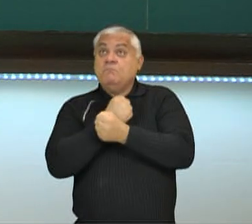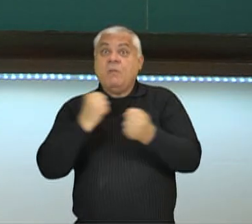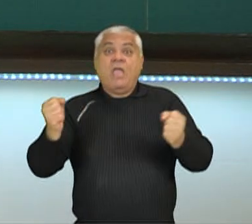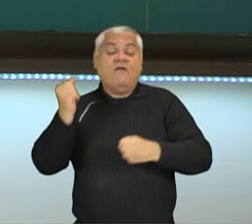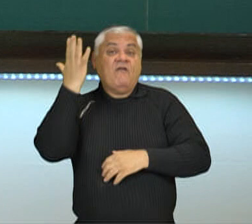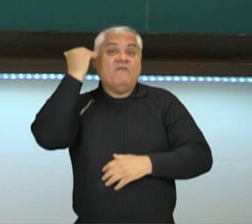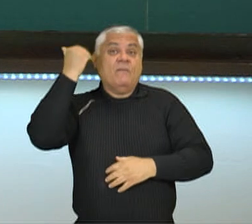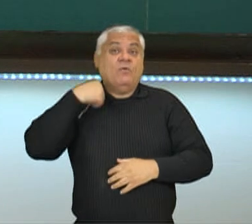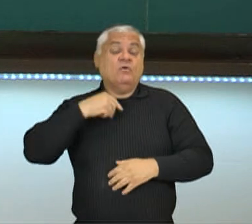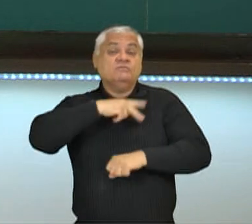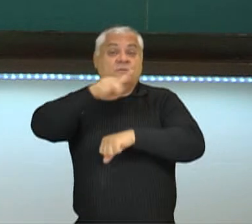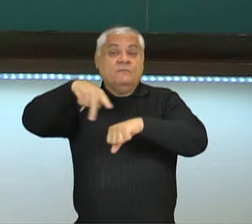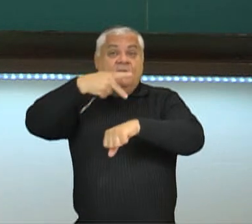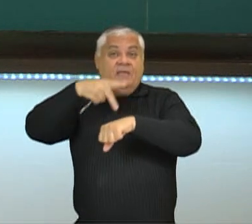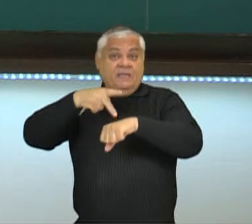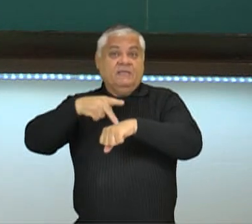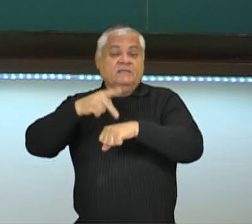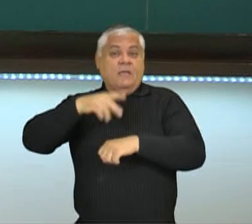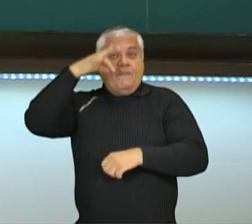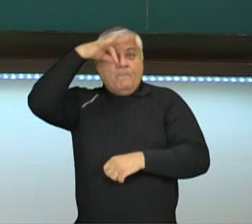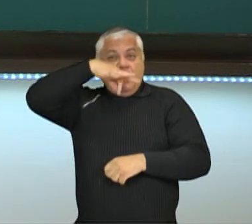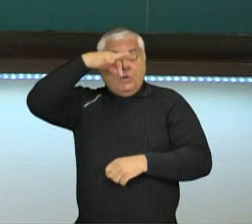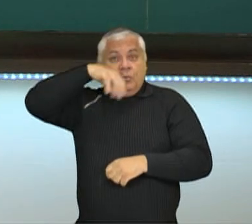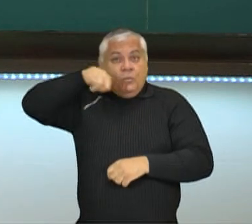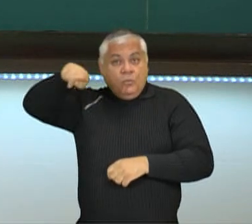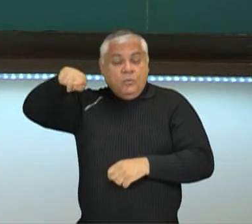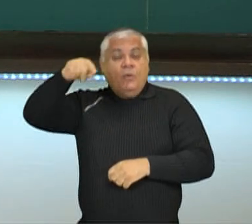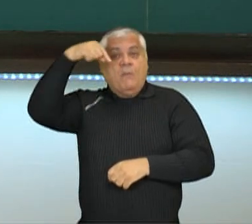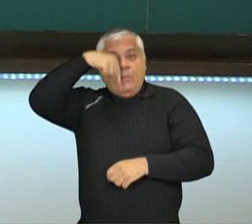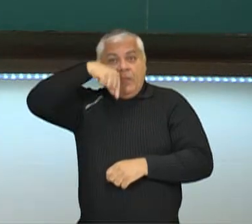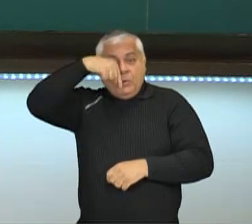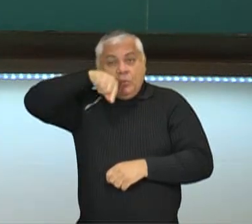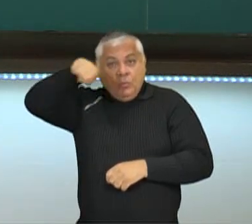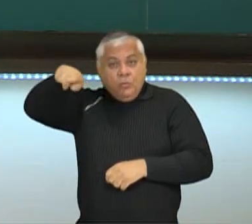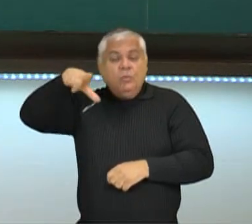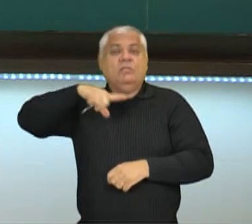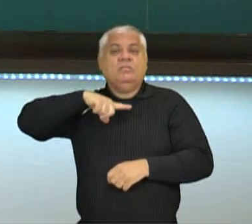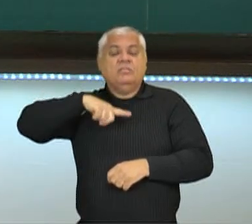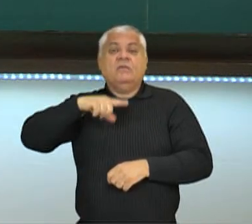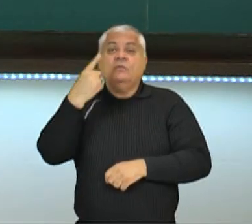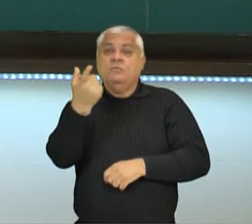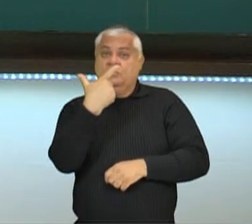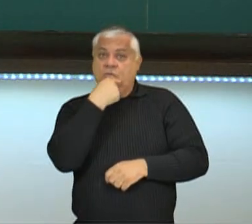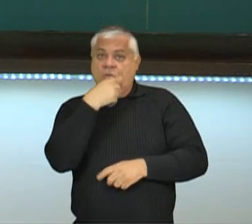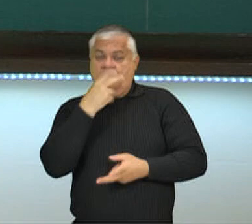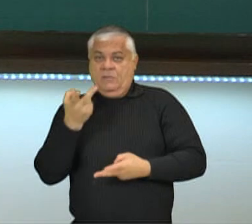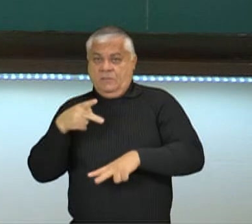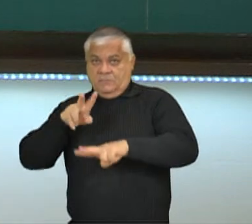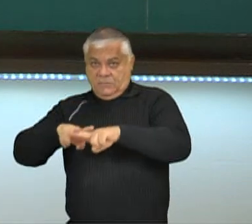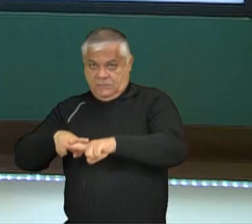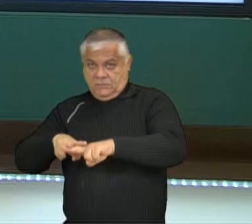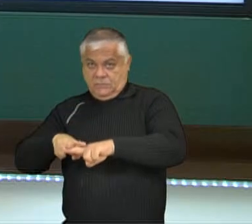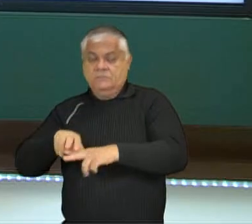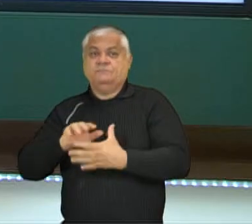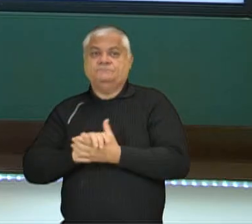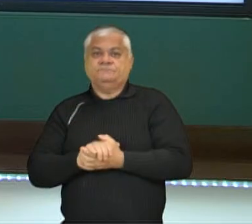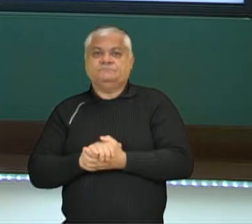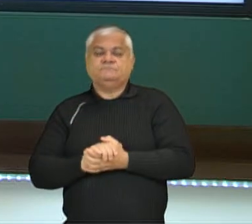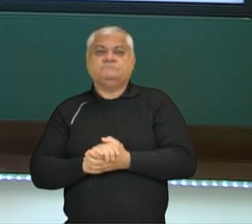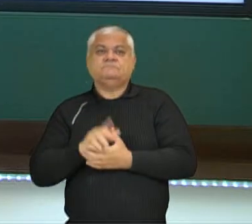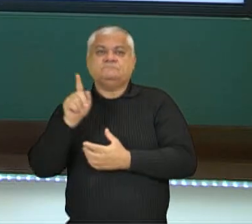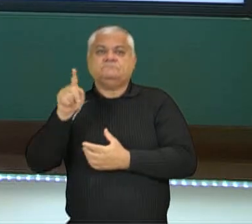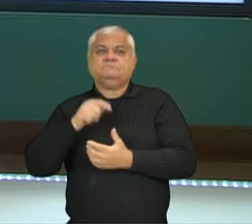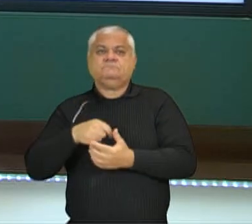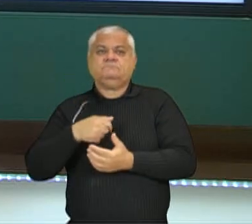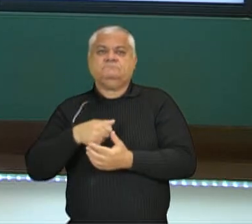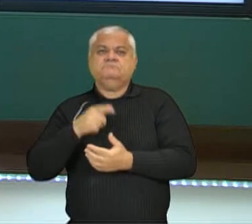um dos detentos organizou com outros ali, e esse detento aqui, ele foi preso, fala aqui, ó, ele foi